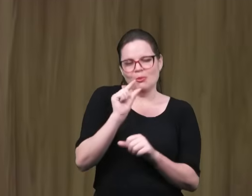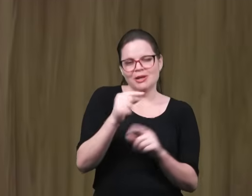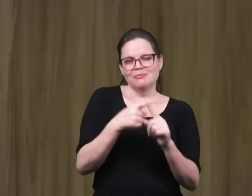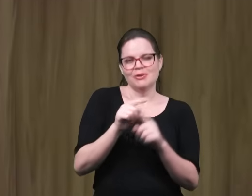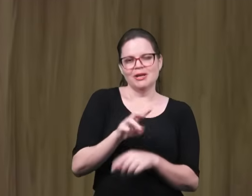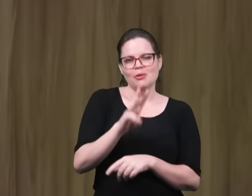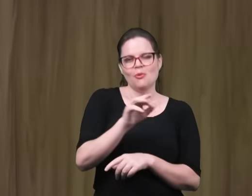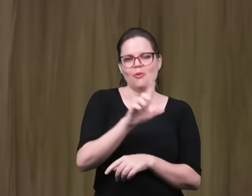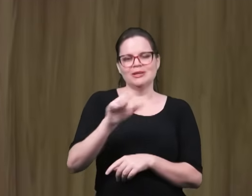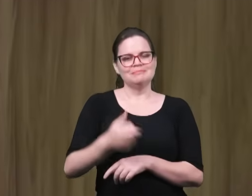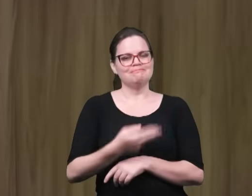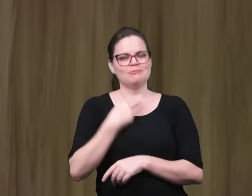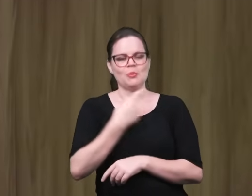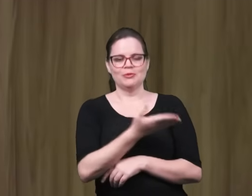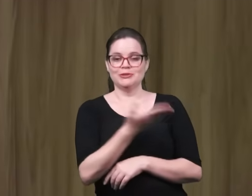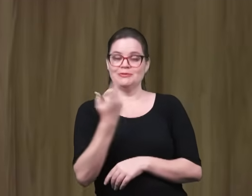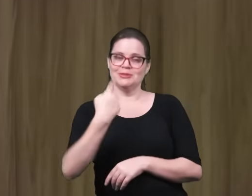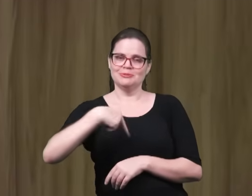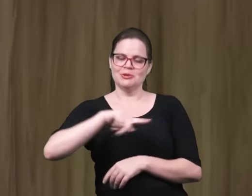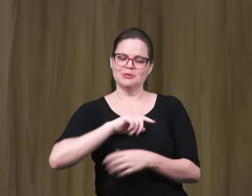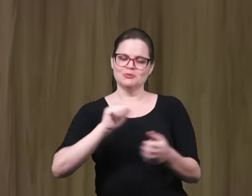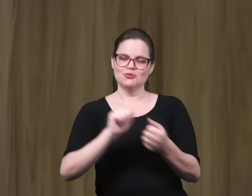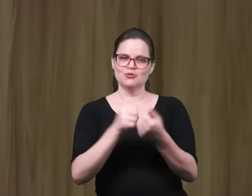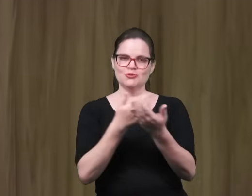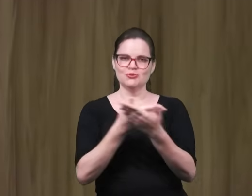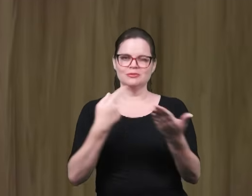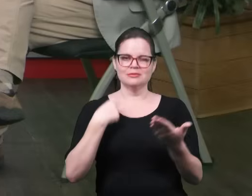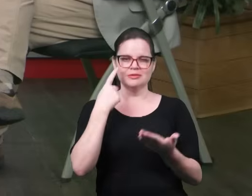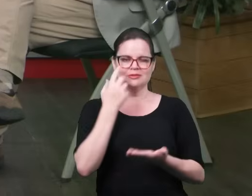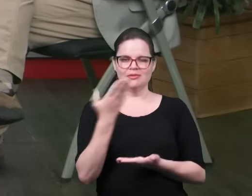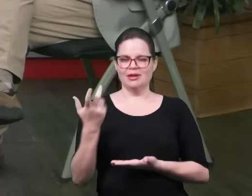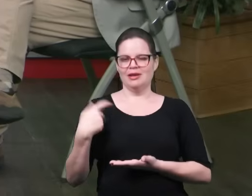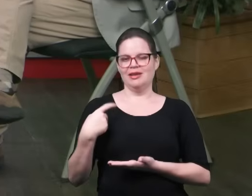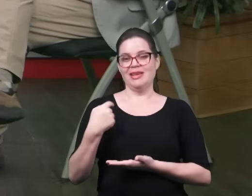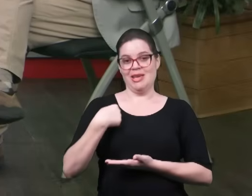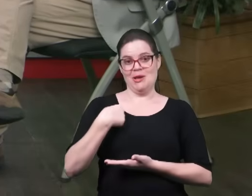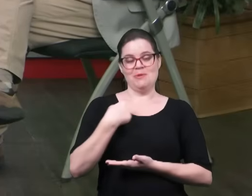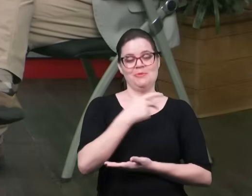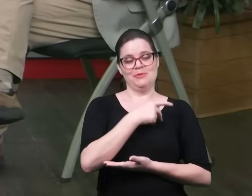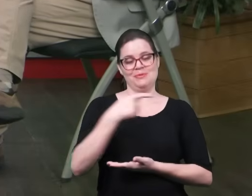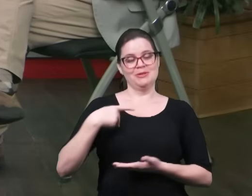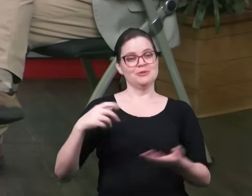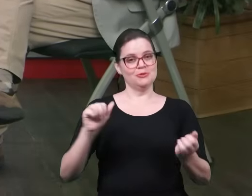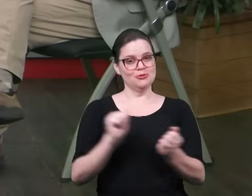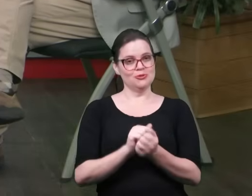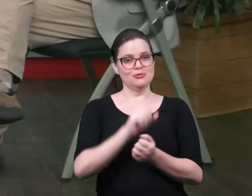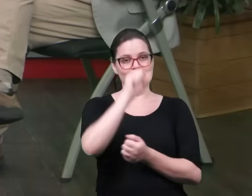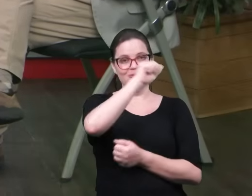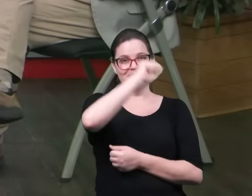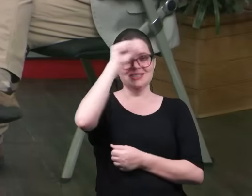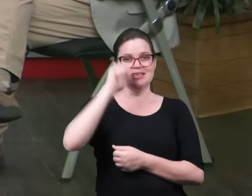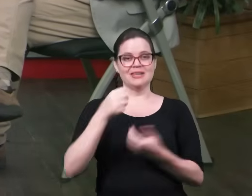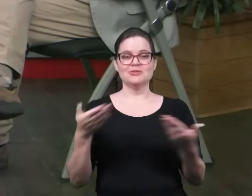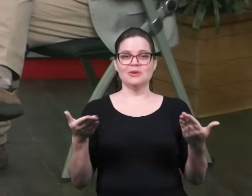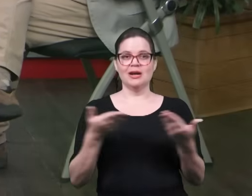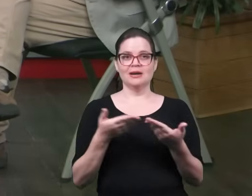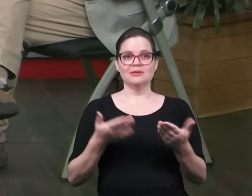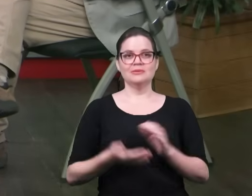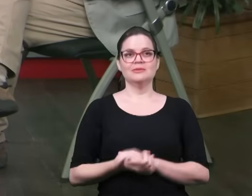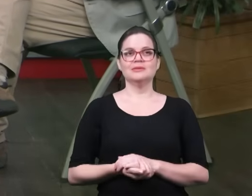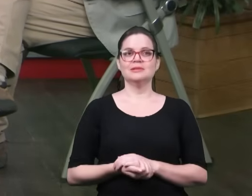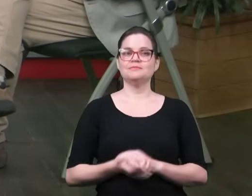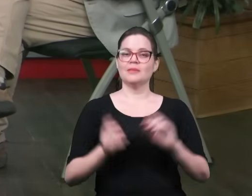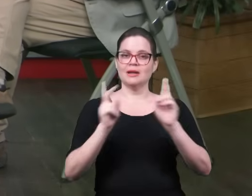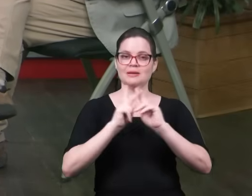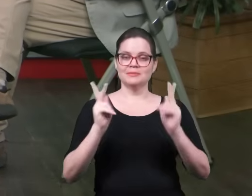vir, estamos juntos aqui, você vê agora, estamos juntos, eu e o pastor Sérgio Souza, estamos nessa edição. Sérgio, a paz do